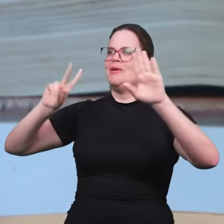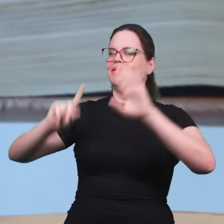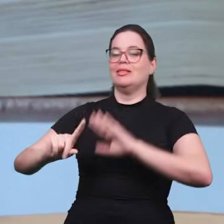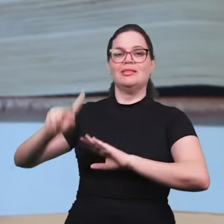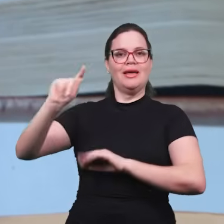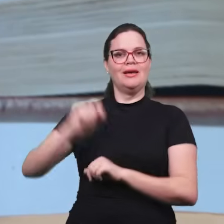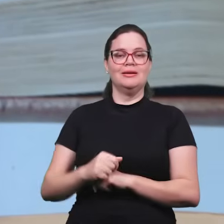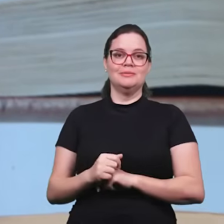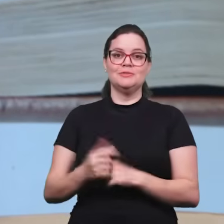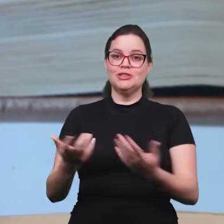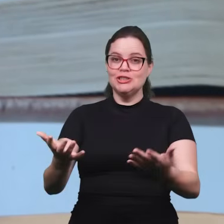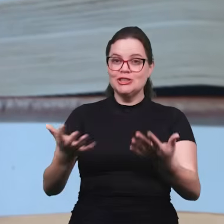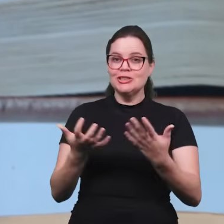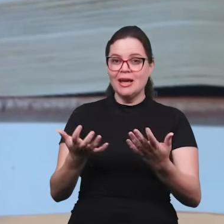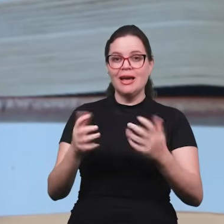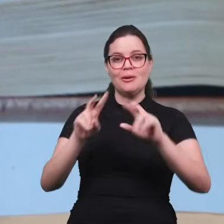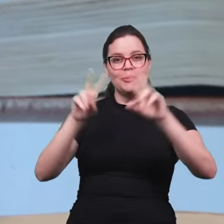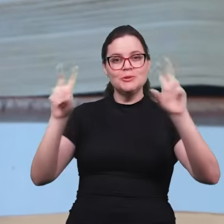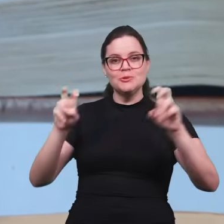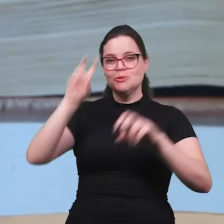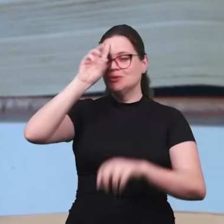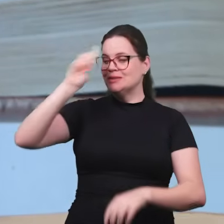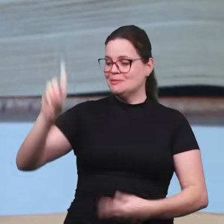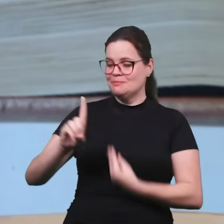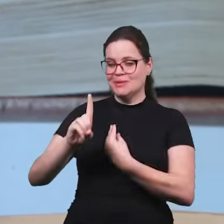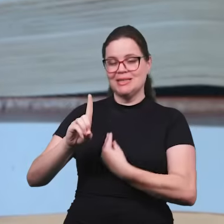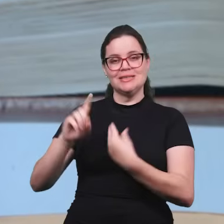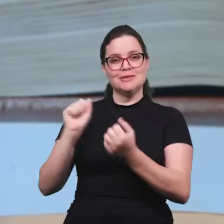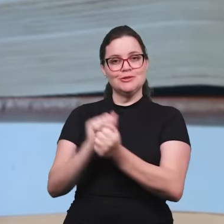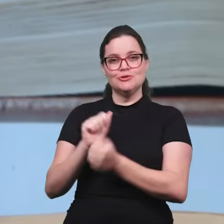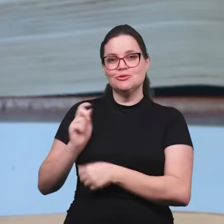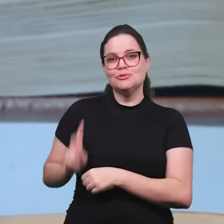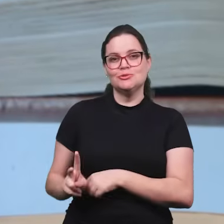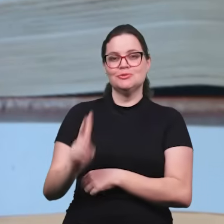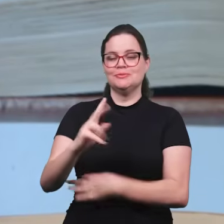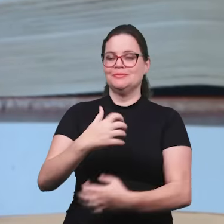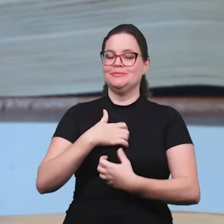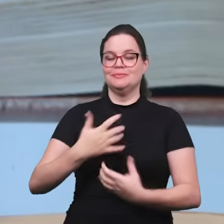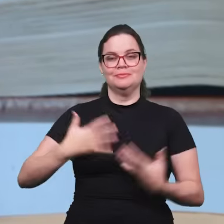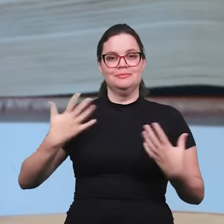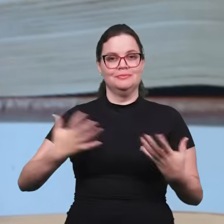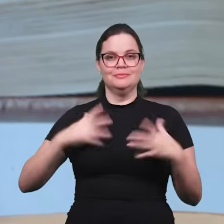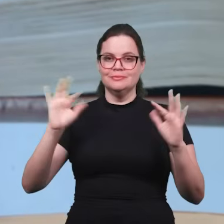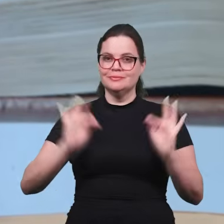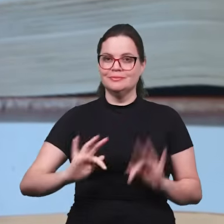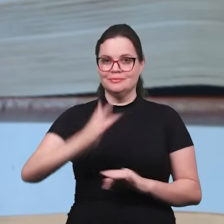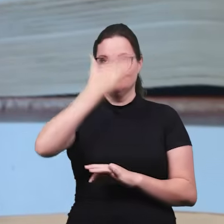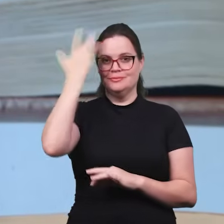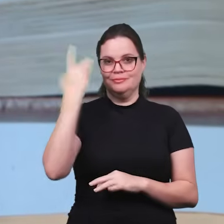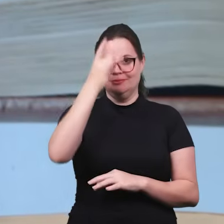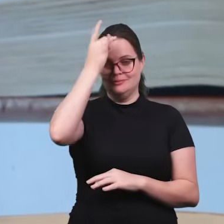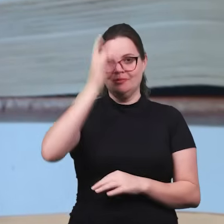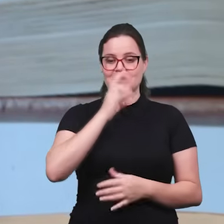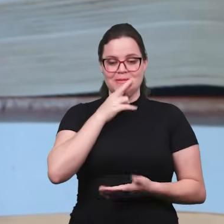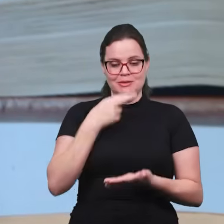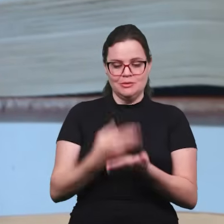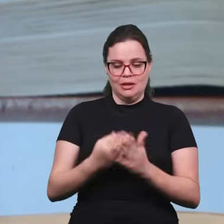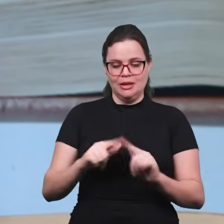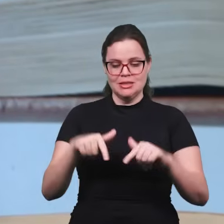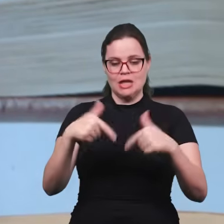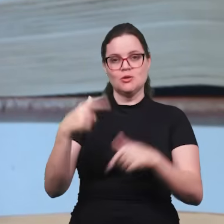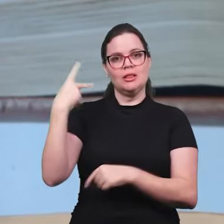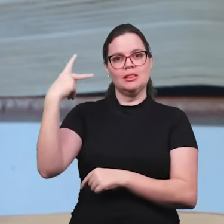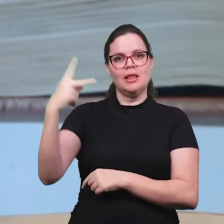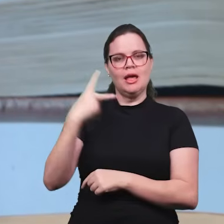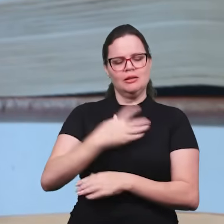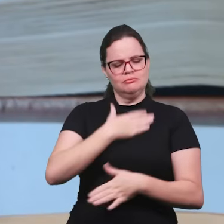né? Começamos a almejar a presença do Senhor Jesus, a alegria do Espírito Santo, o fruto do Espírito Santo, ele vai